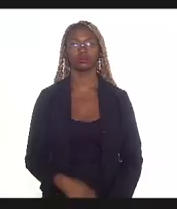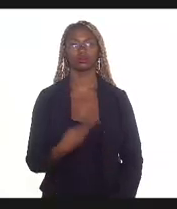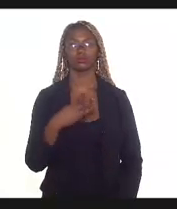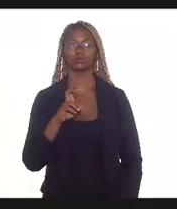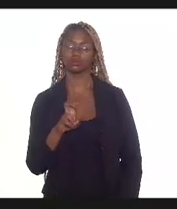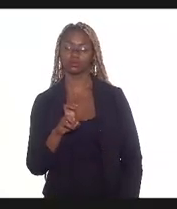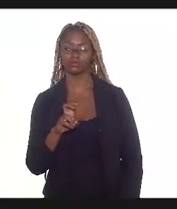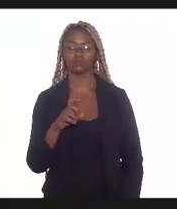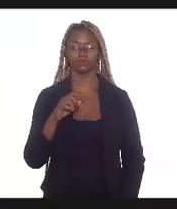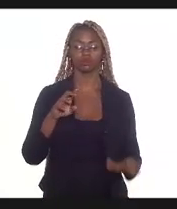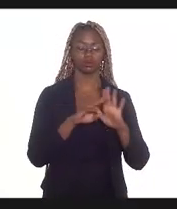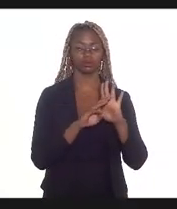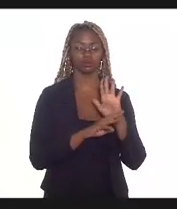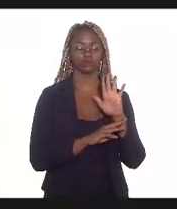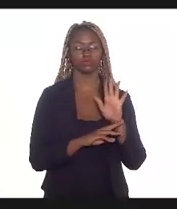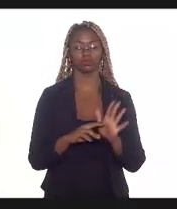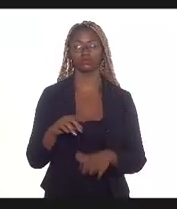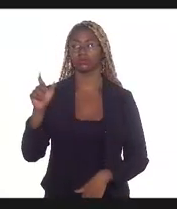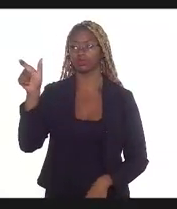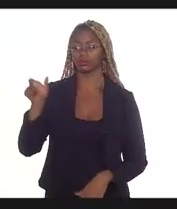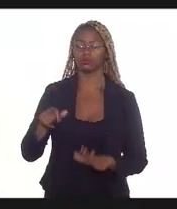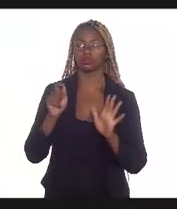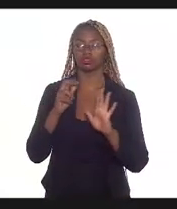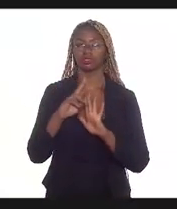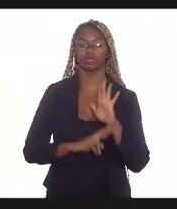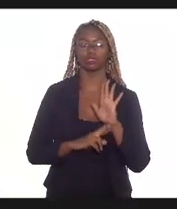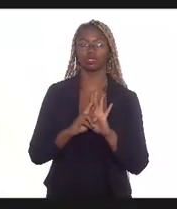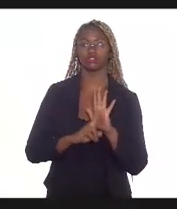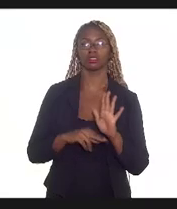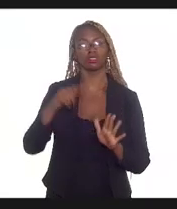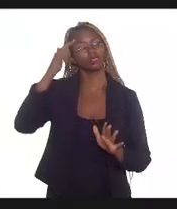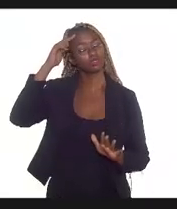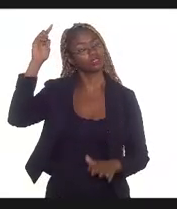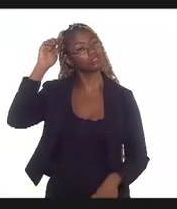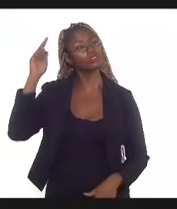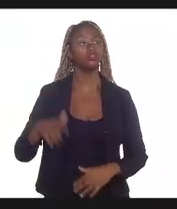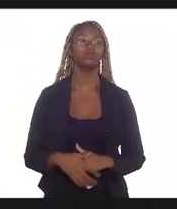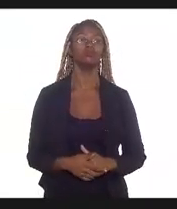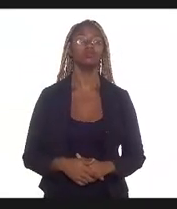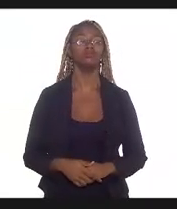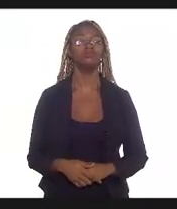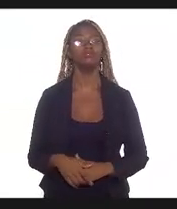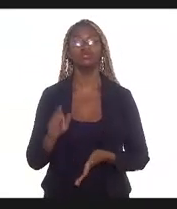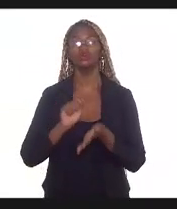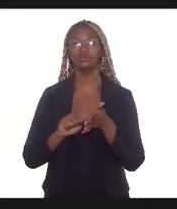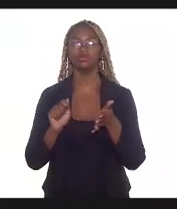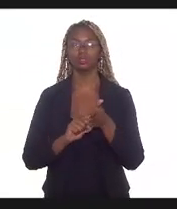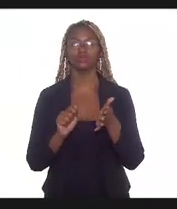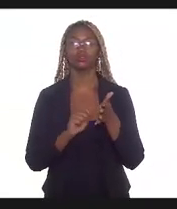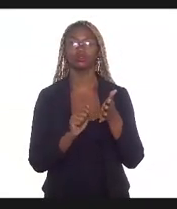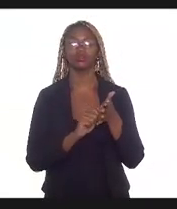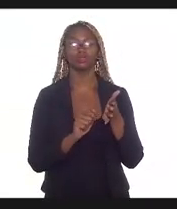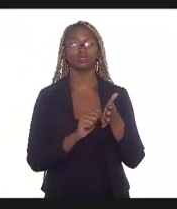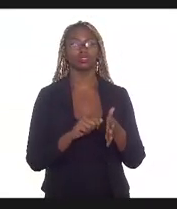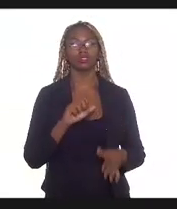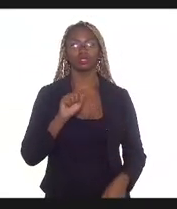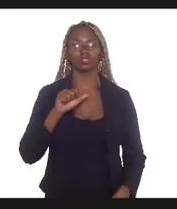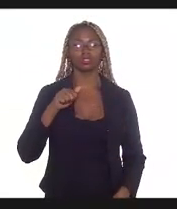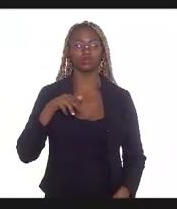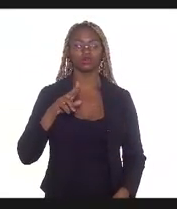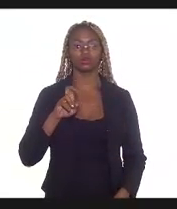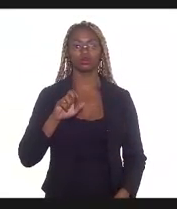35 da pauta, relator deputado Luiz Paulo. Projeto de lei 3557/2017, de autoria do deputado Samuel